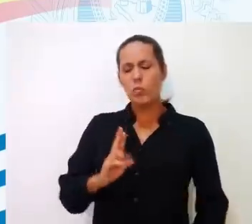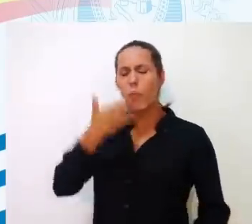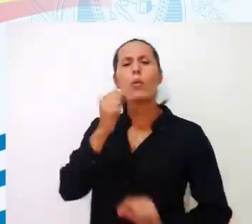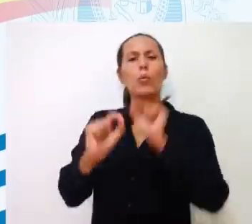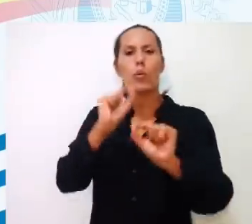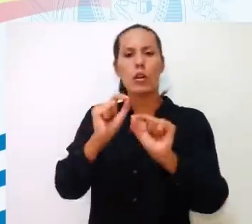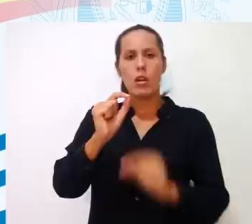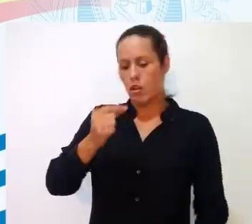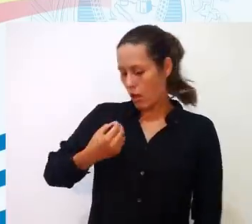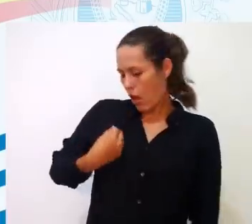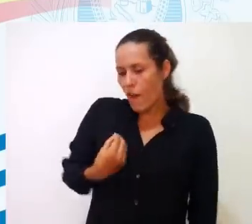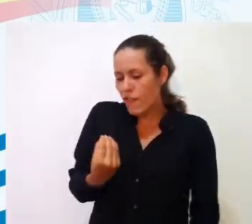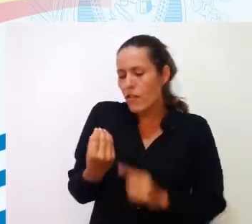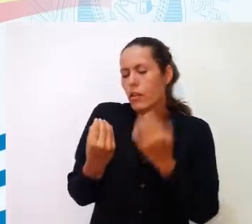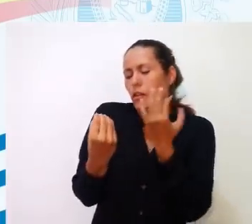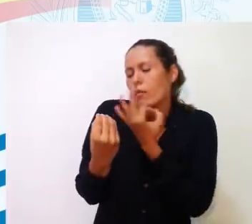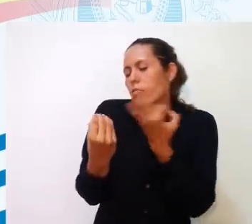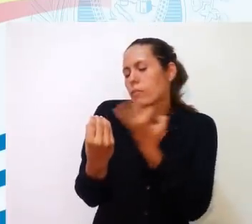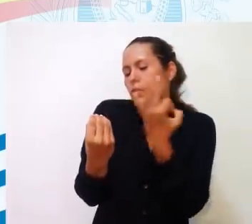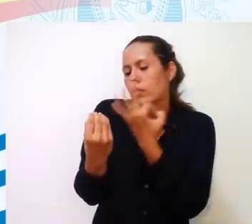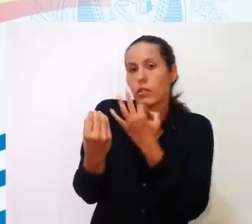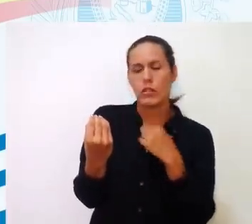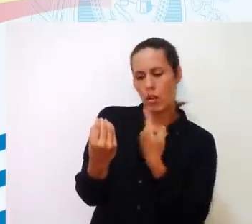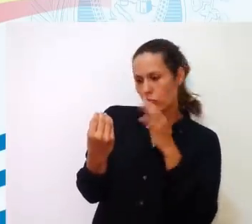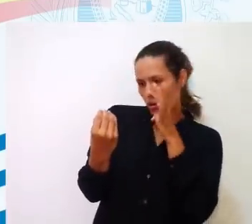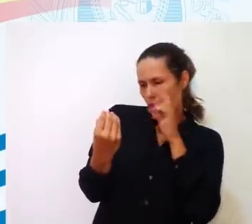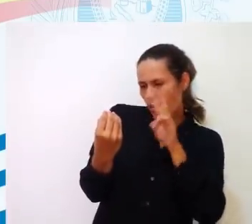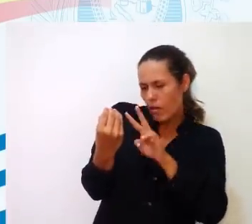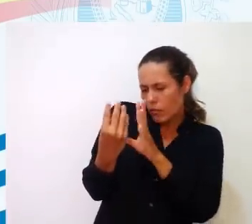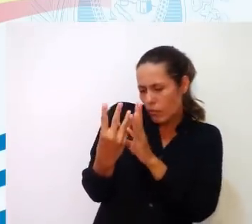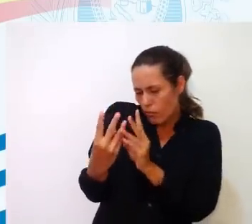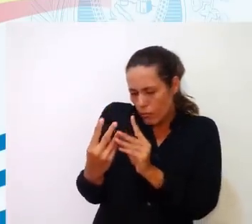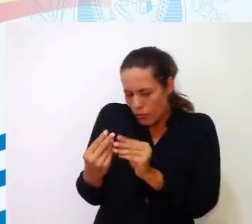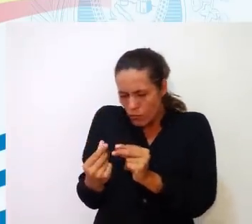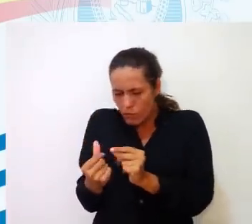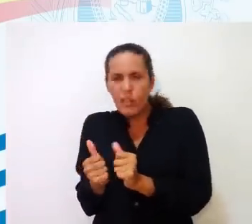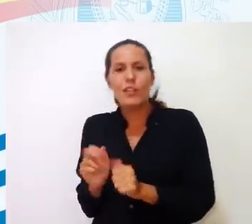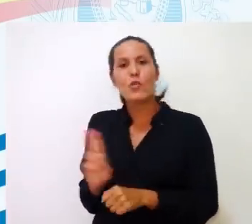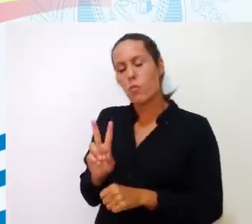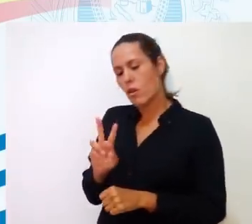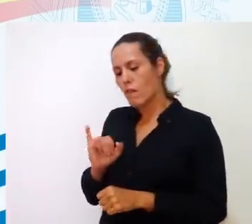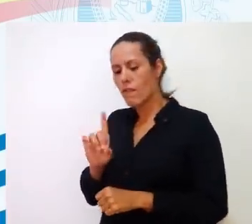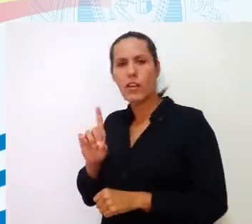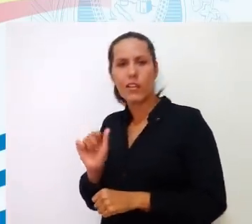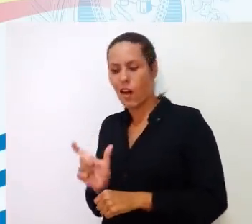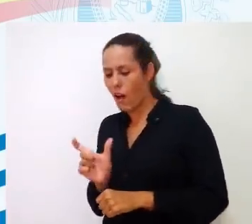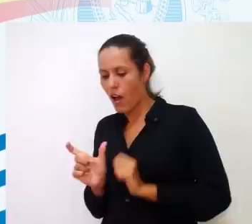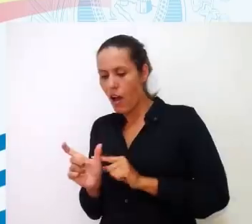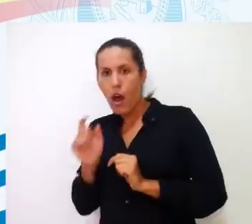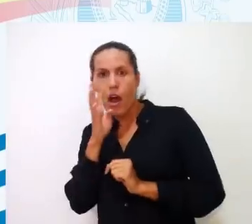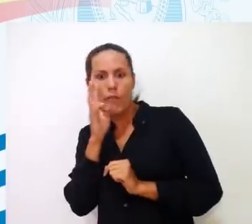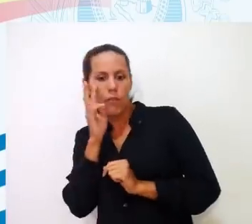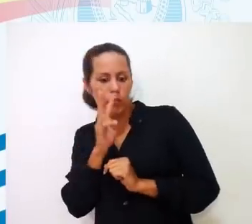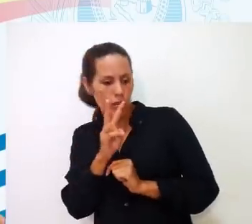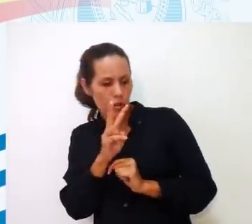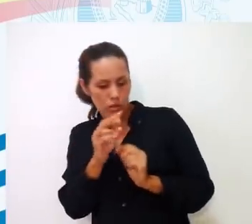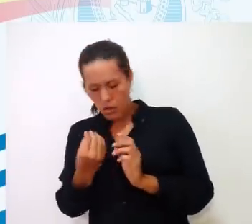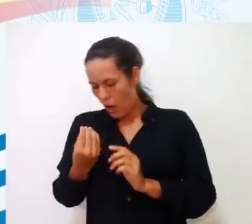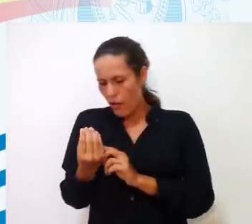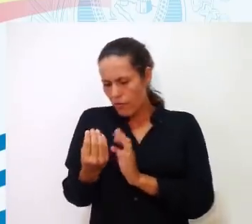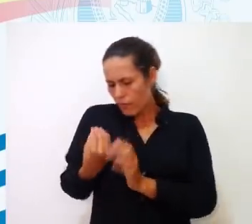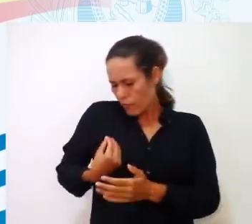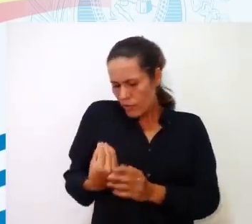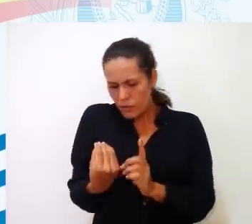E não há melhor resposta que o espetáculo da vida. Vê-la desfiar seu fio, que também se chama vida. Ver a fábrica que